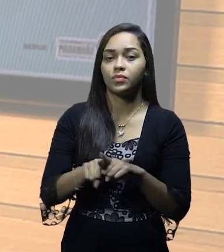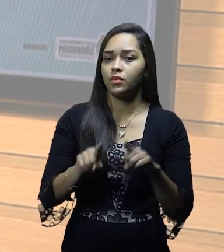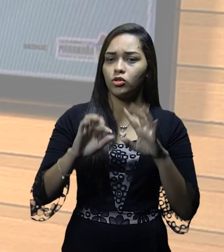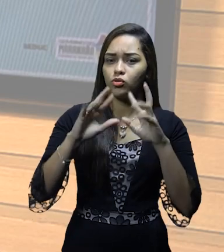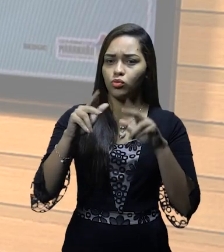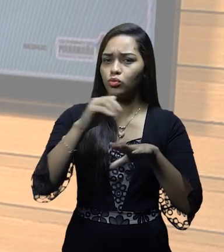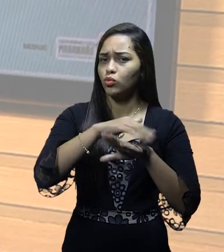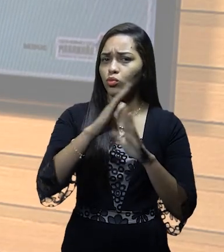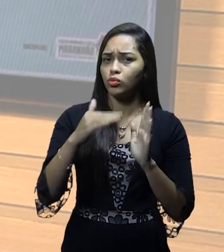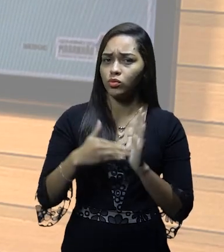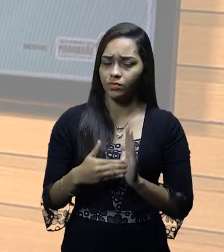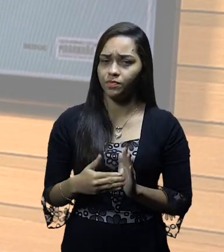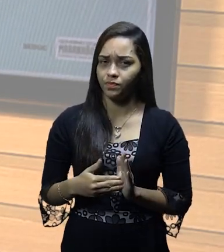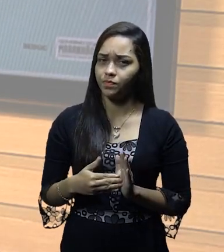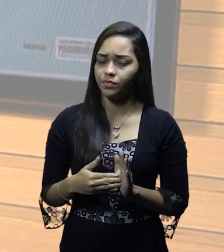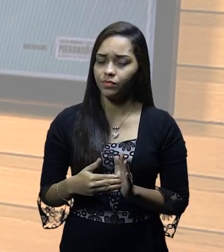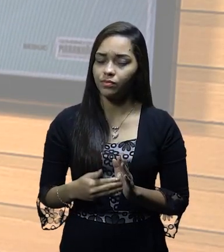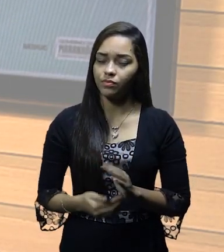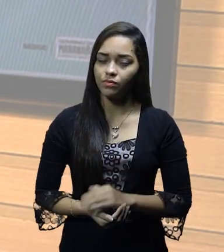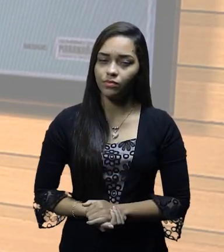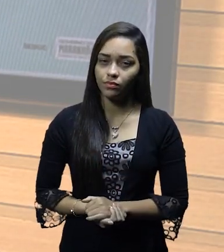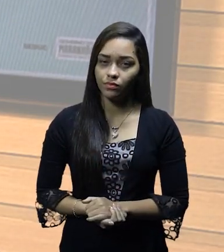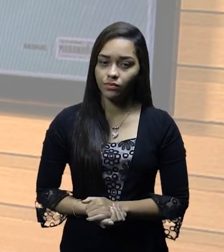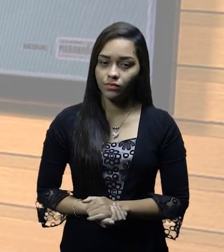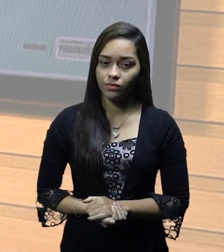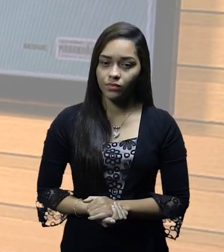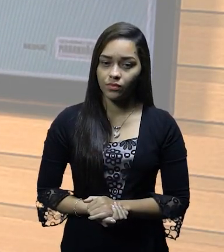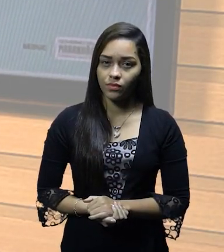no centro de tudo.